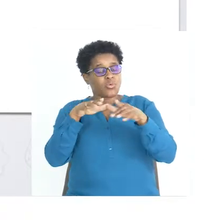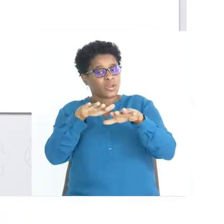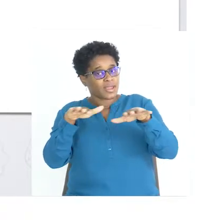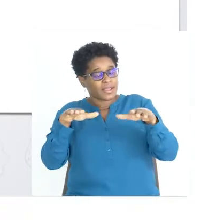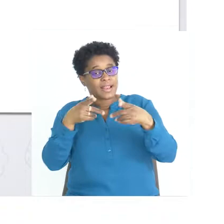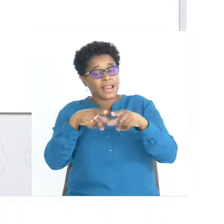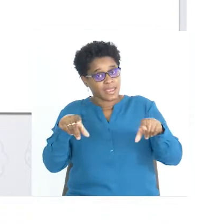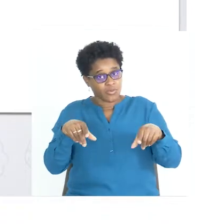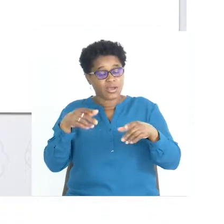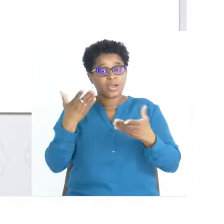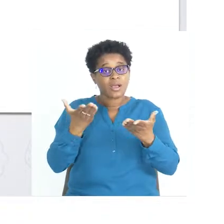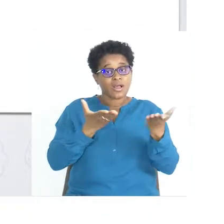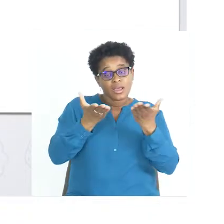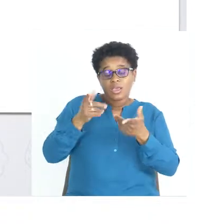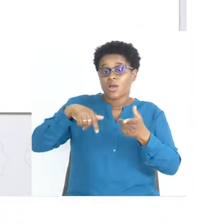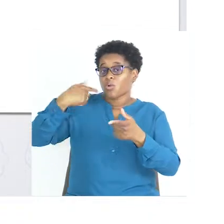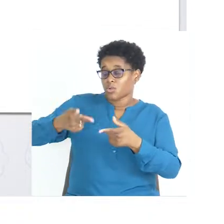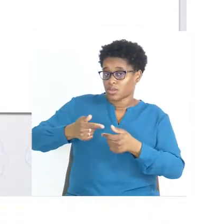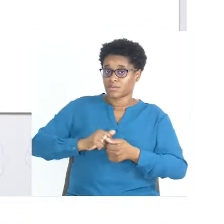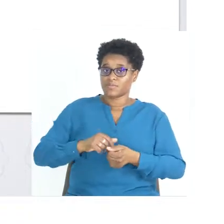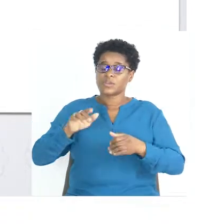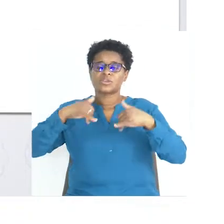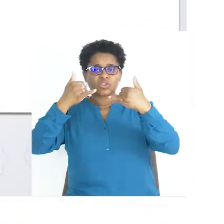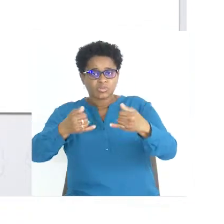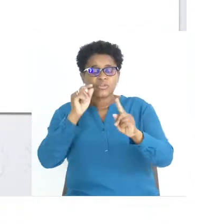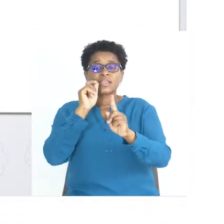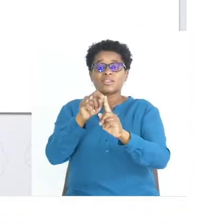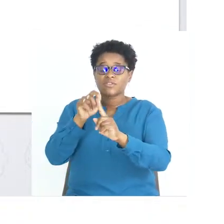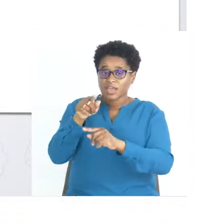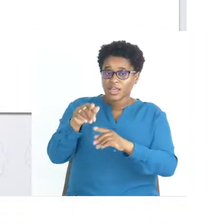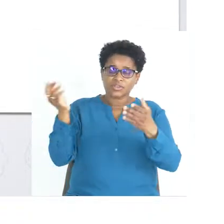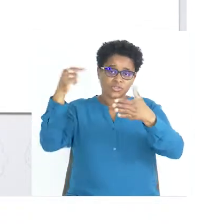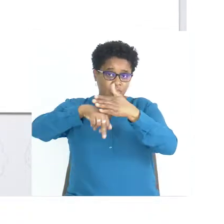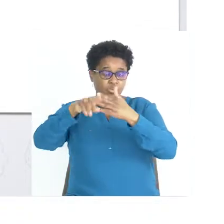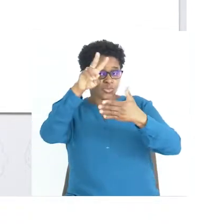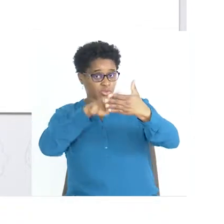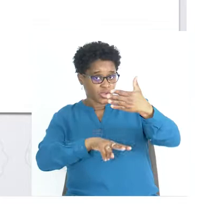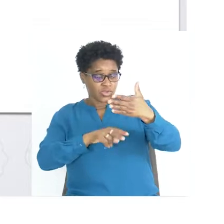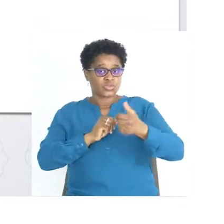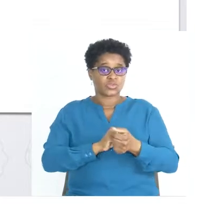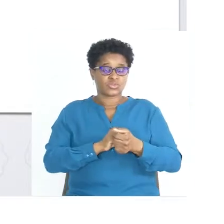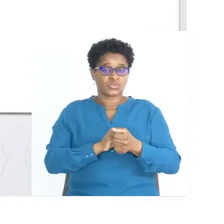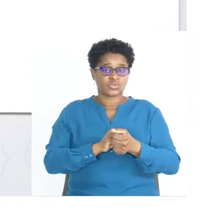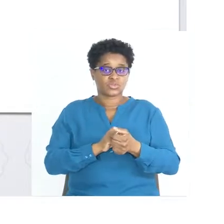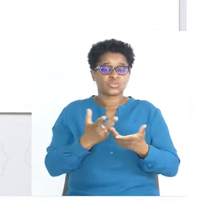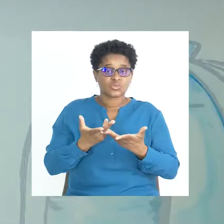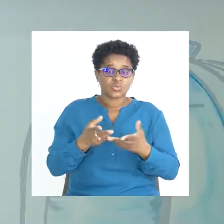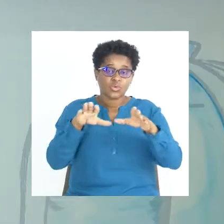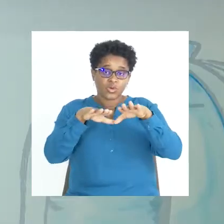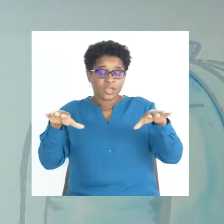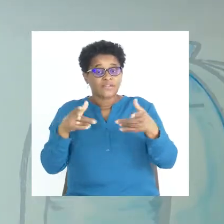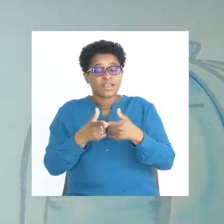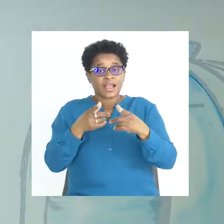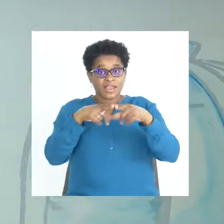outro. Depois vais identificar, dentro do contexto, os níveis da língua e depois, é